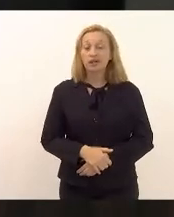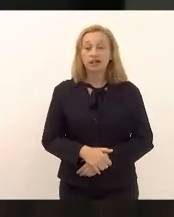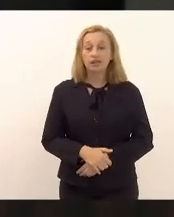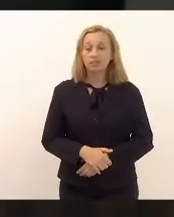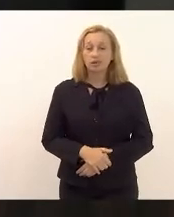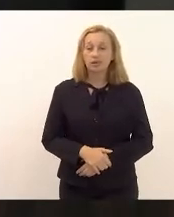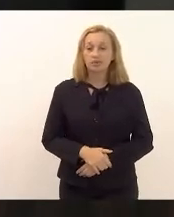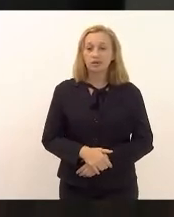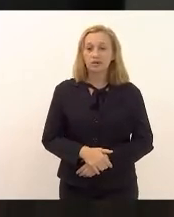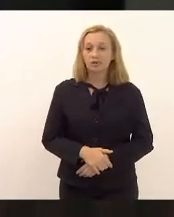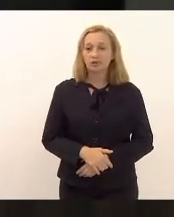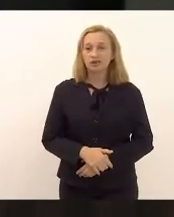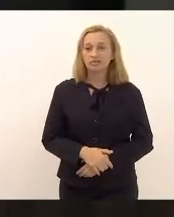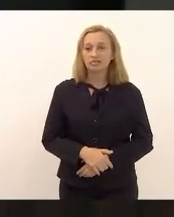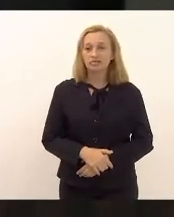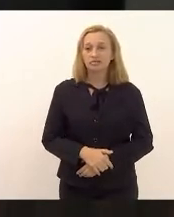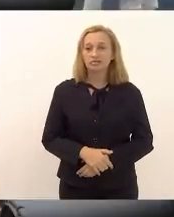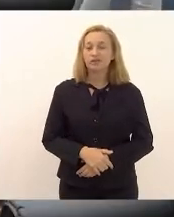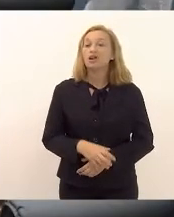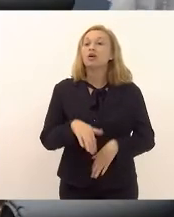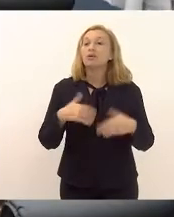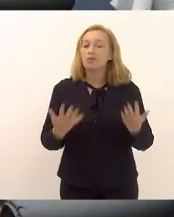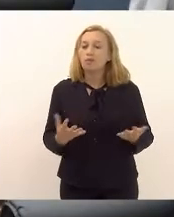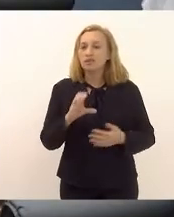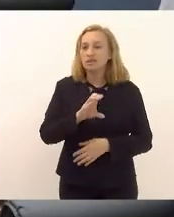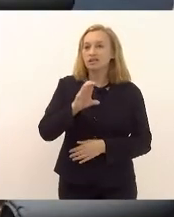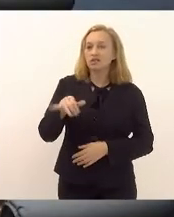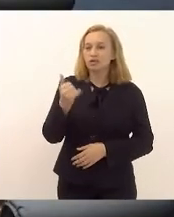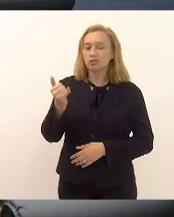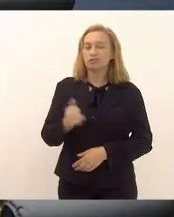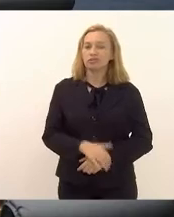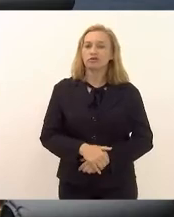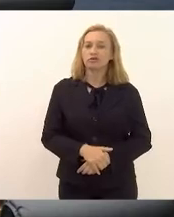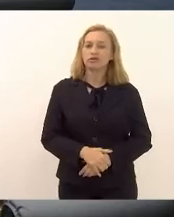acompanha. Presidente, acompanha a CCJ.